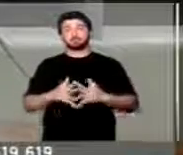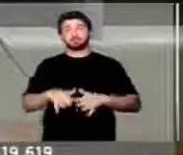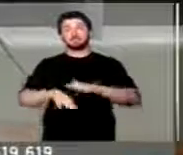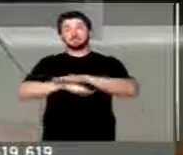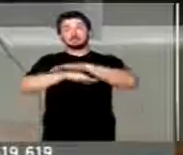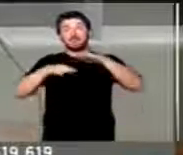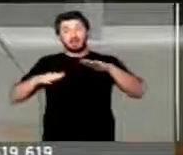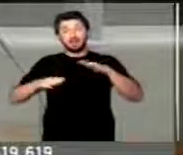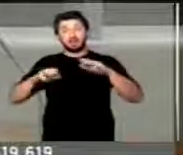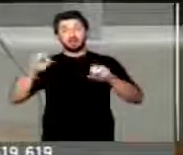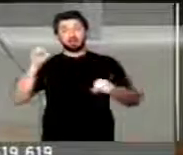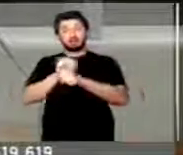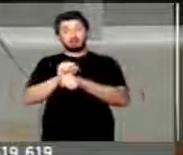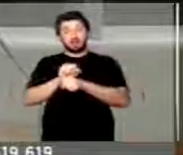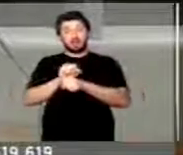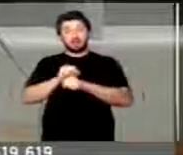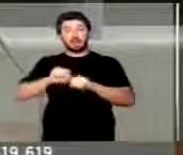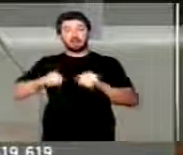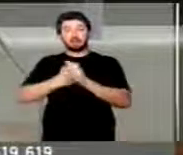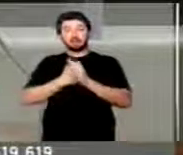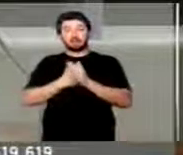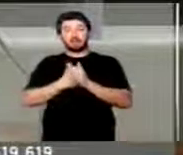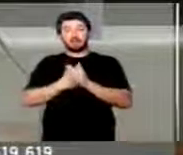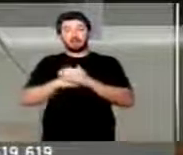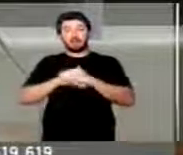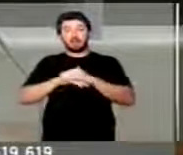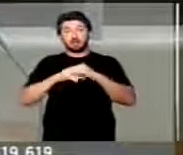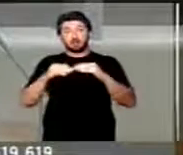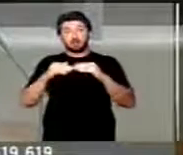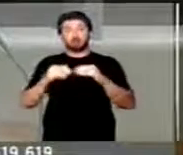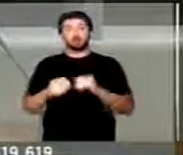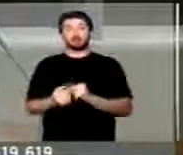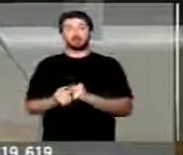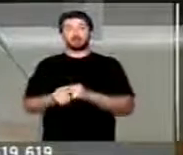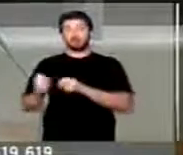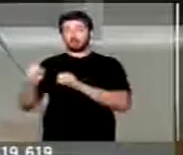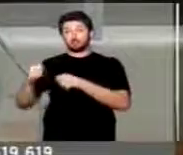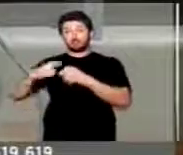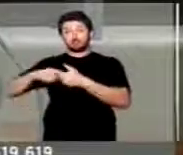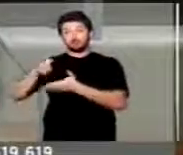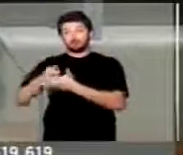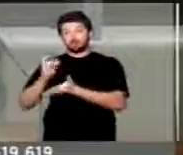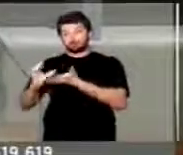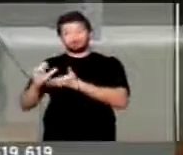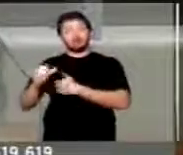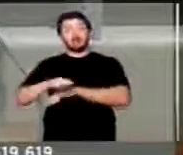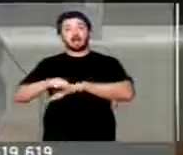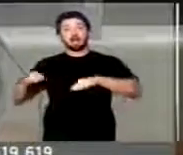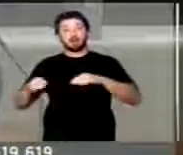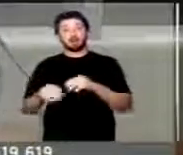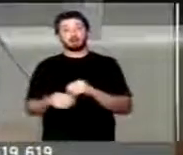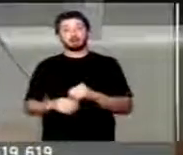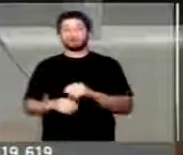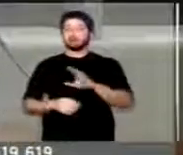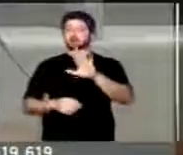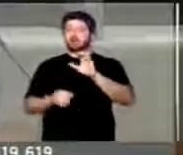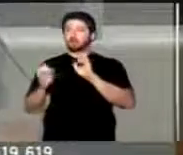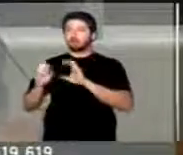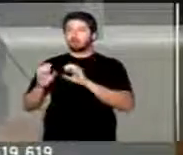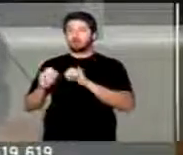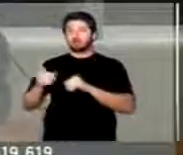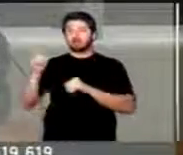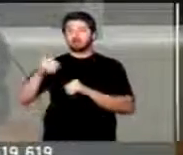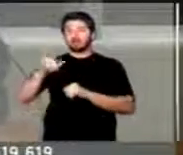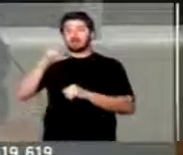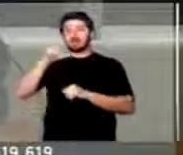acabar, inclusive, com a vinculação da educação. Olha, a vinculação da educação, que eu me lembro, vem da